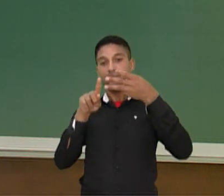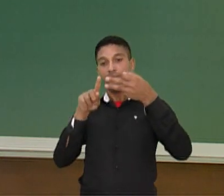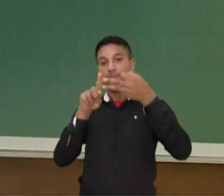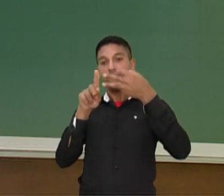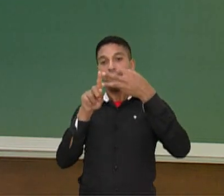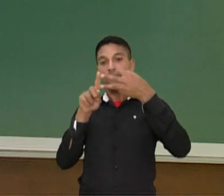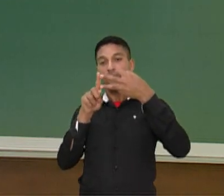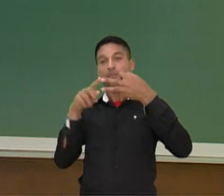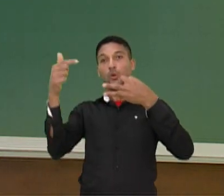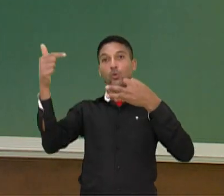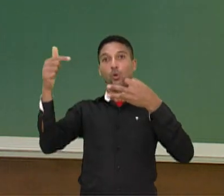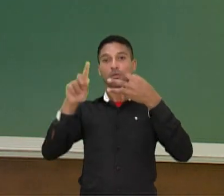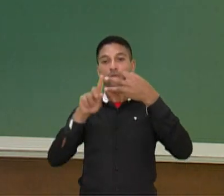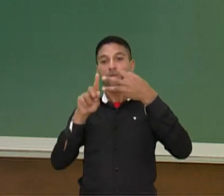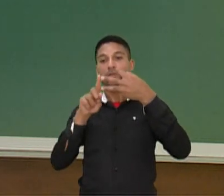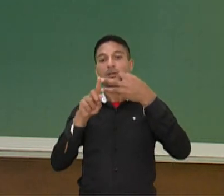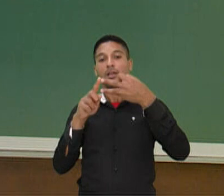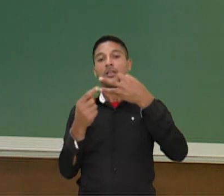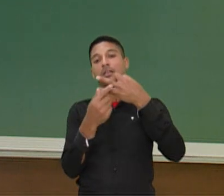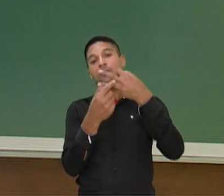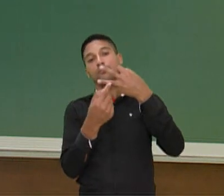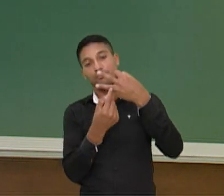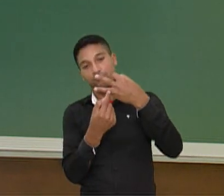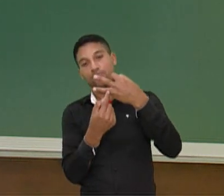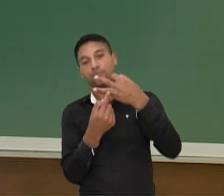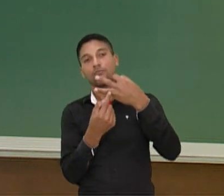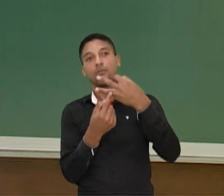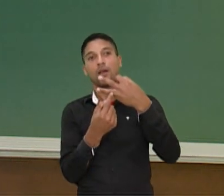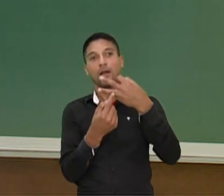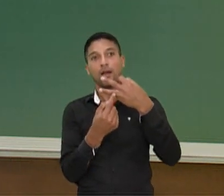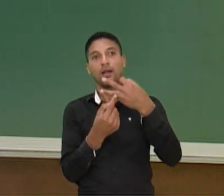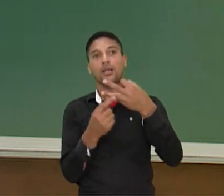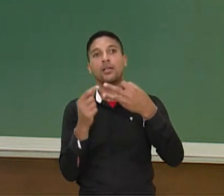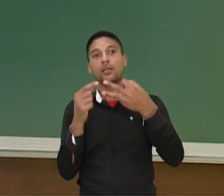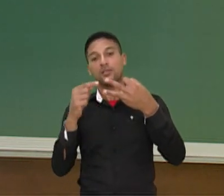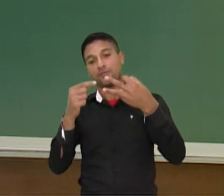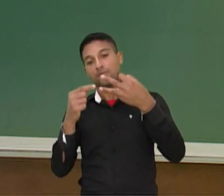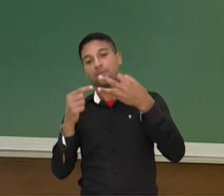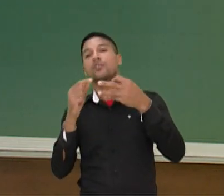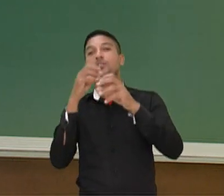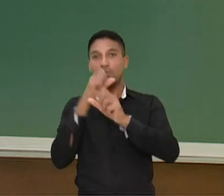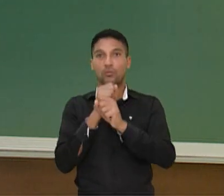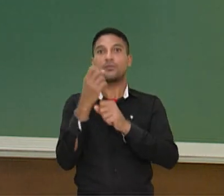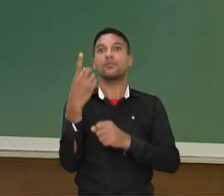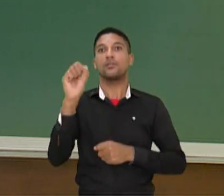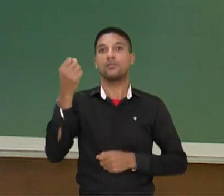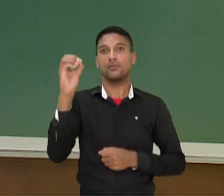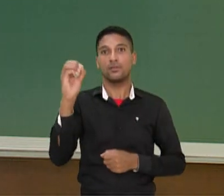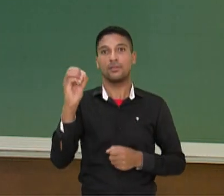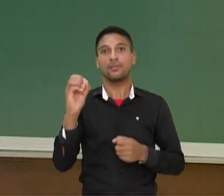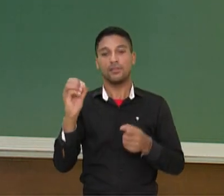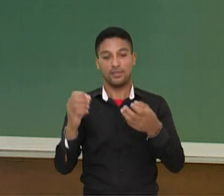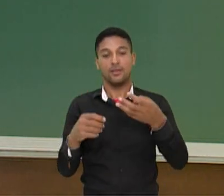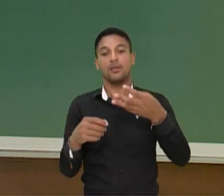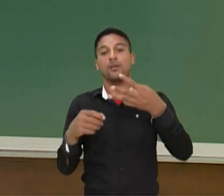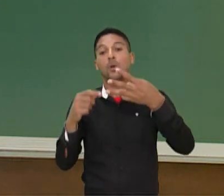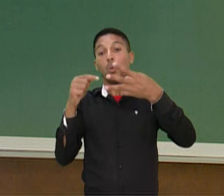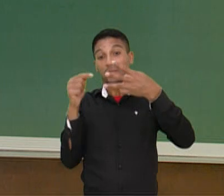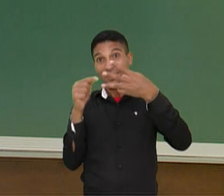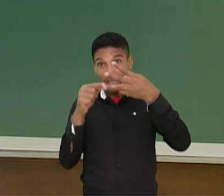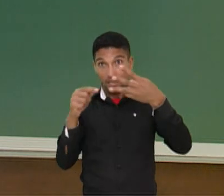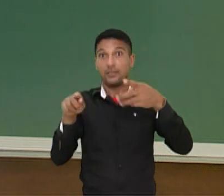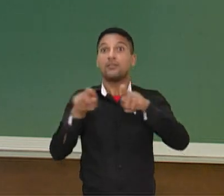dar 180. Do triângulo 3, mesma coisa. Do quarto, mesma